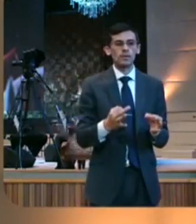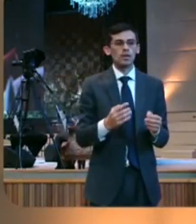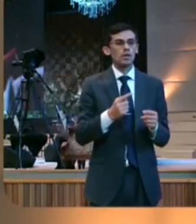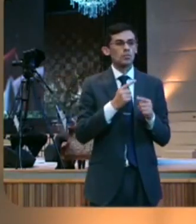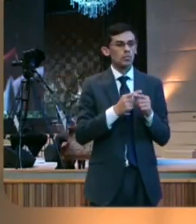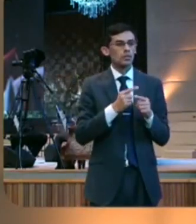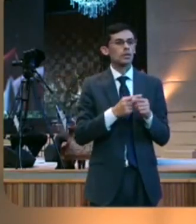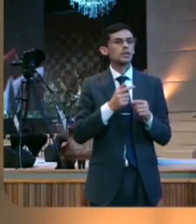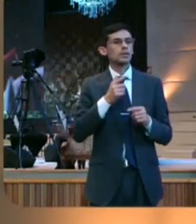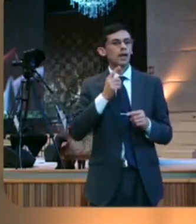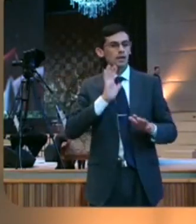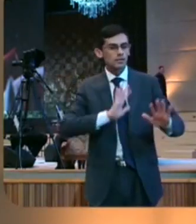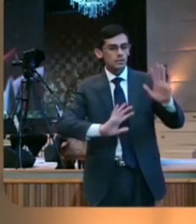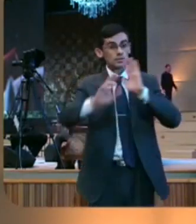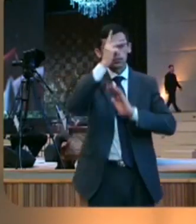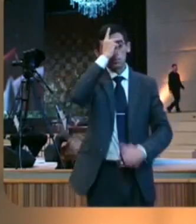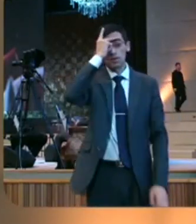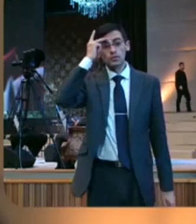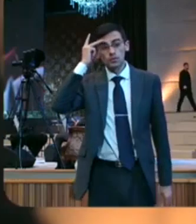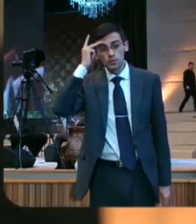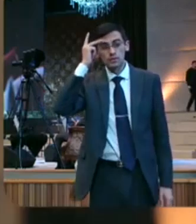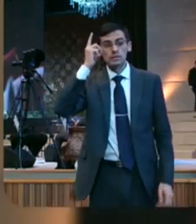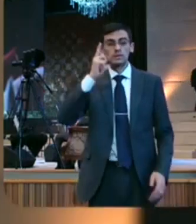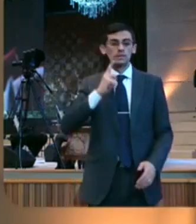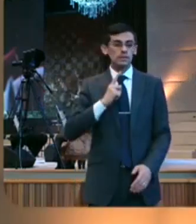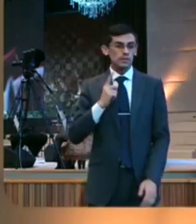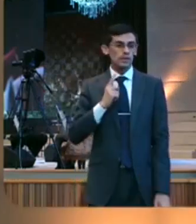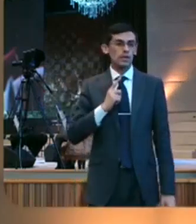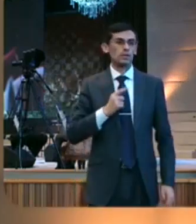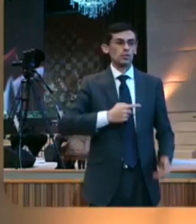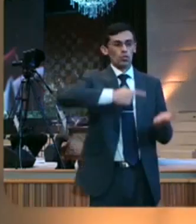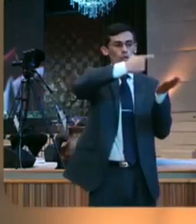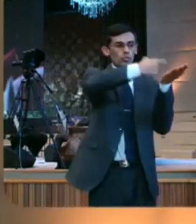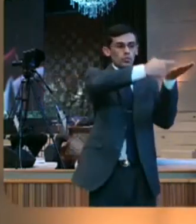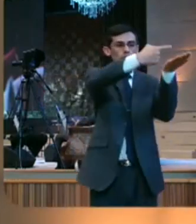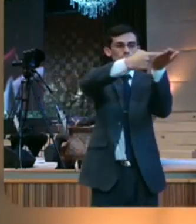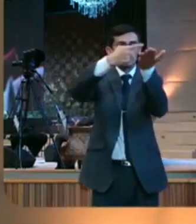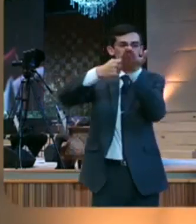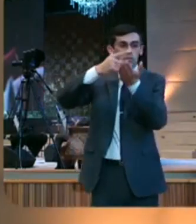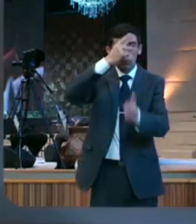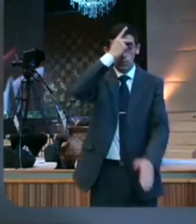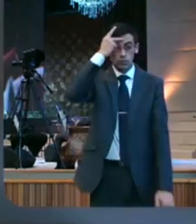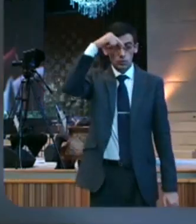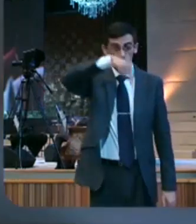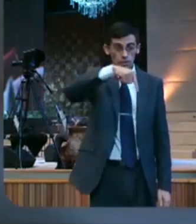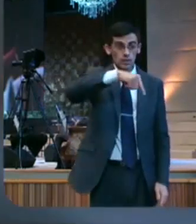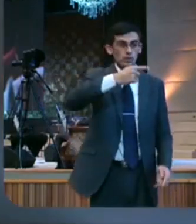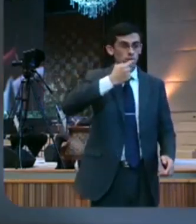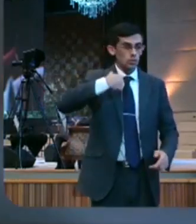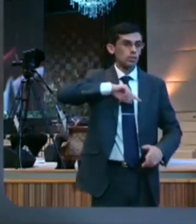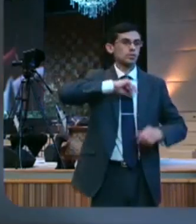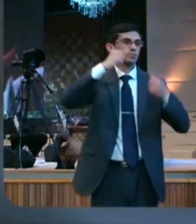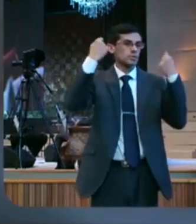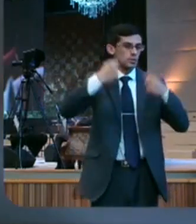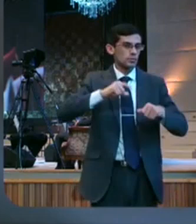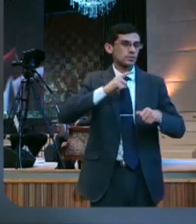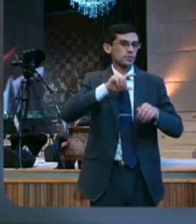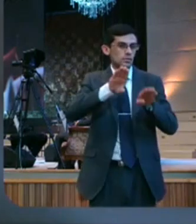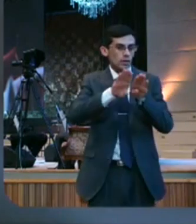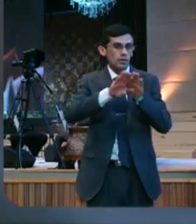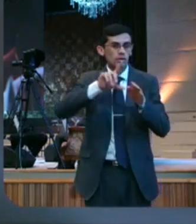enquanto homens, e a gente tem temor desses contratos humanos, quanto mais deveríamos ter temor